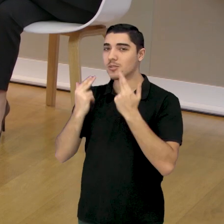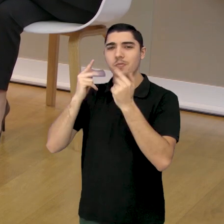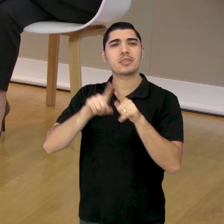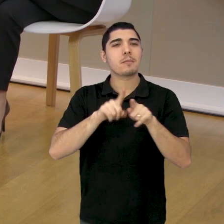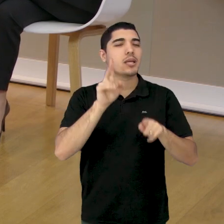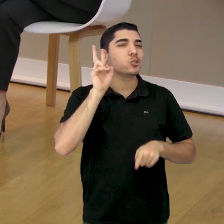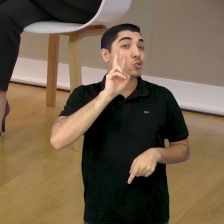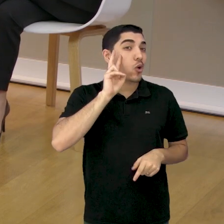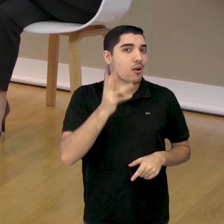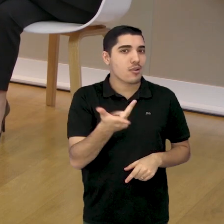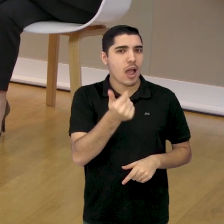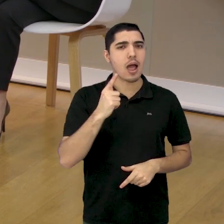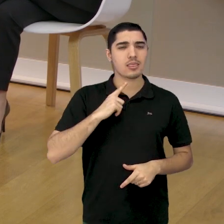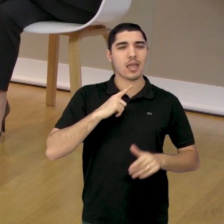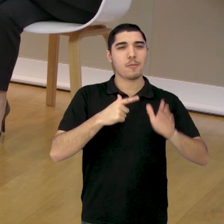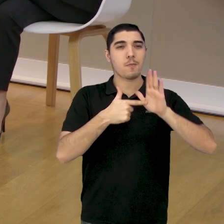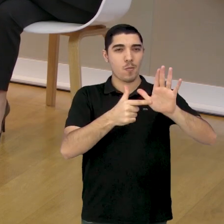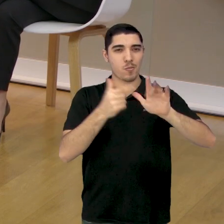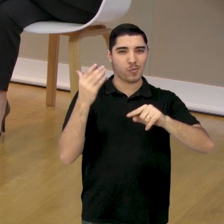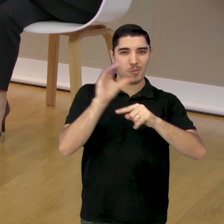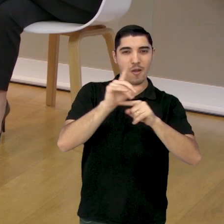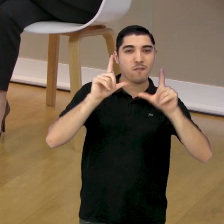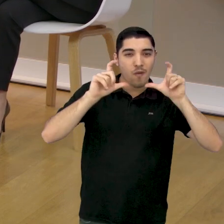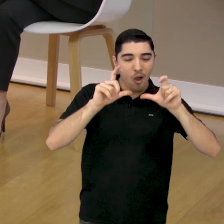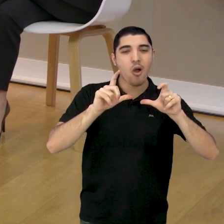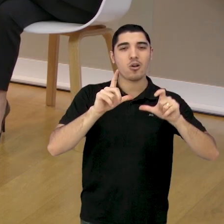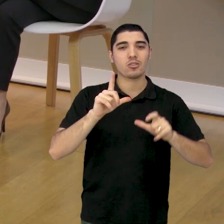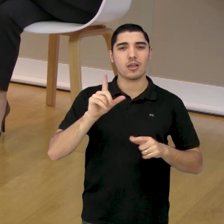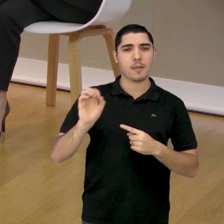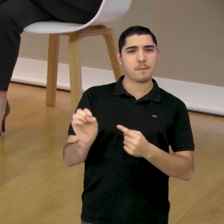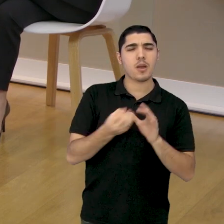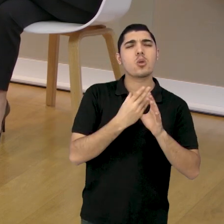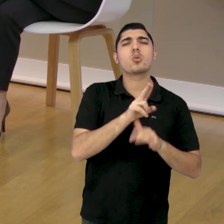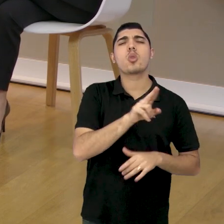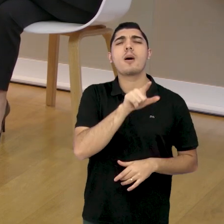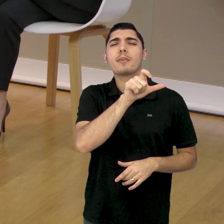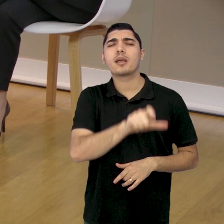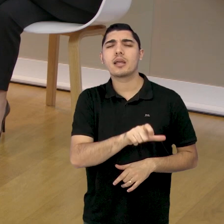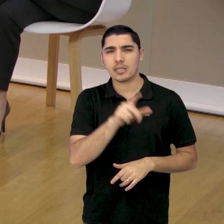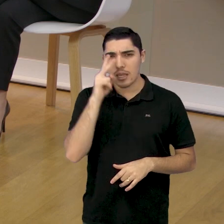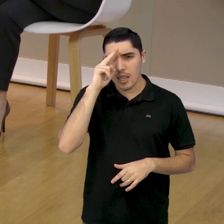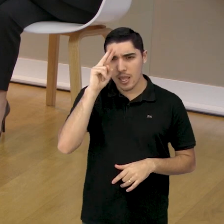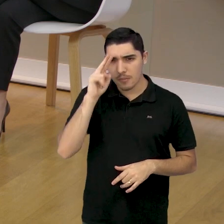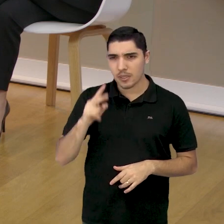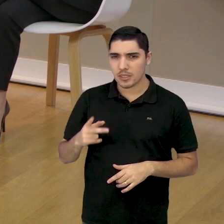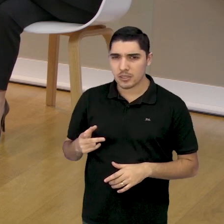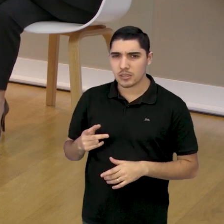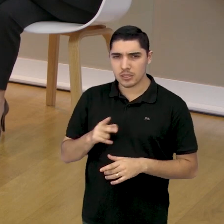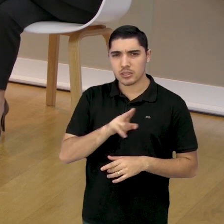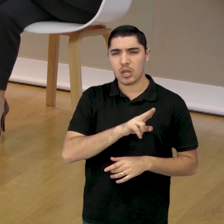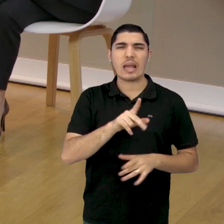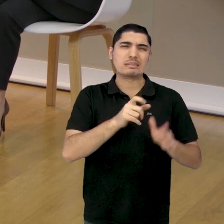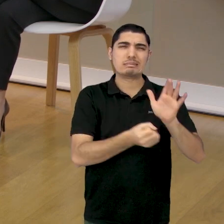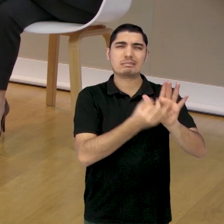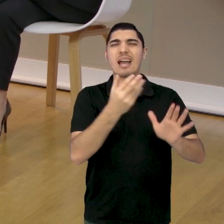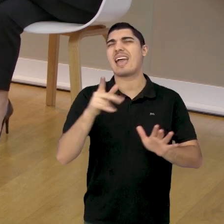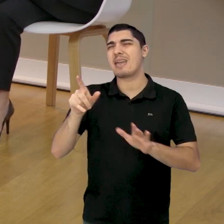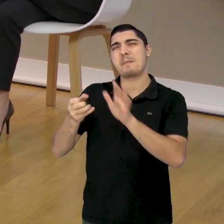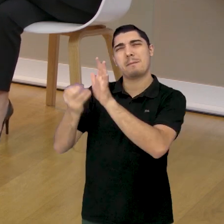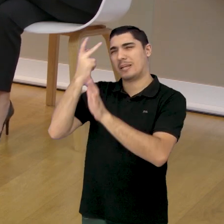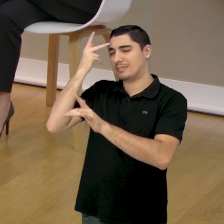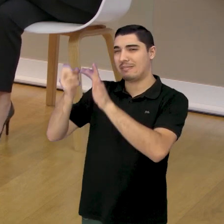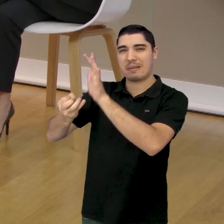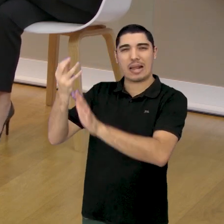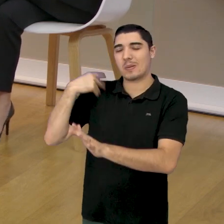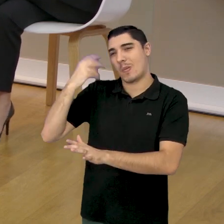contou pra gente, e até me encaminhou a foto, mas não deu tempo de colocar aqui pra vocês. Sim. Como que é o nome da paciente? Você lembra? Não. São muitos pacientes, São muitos pacientes, não dá